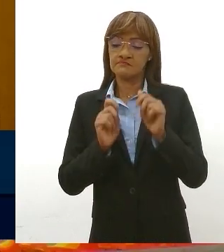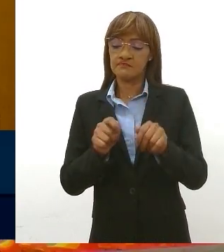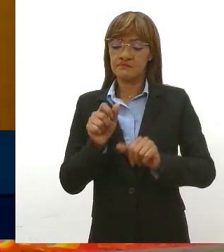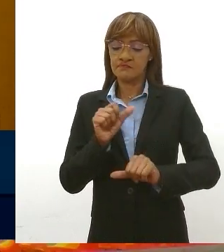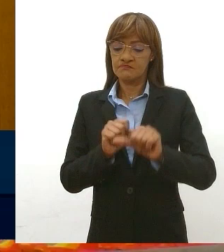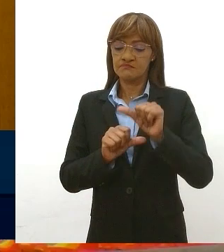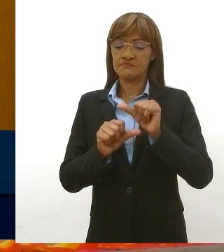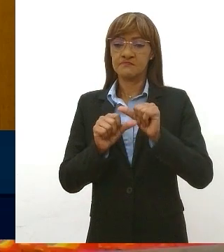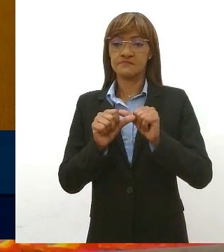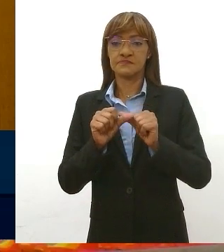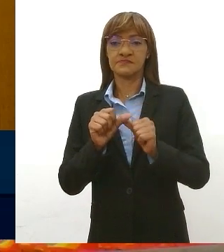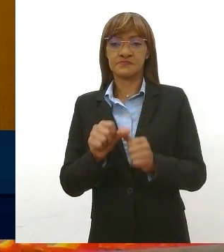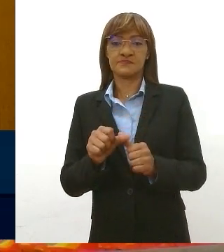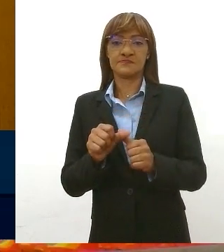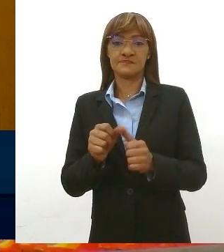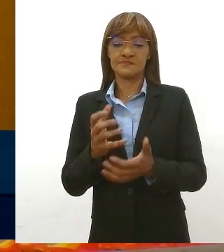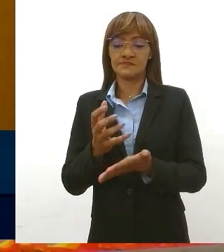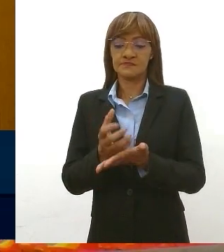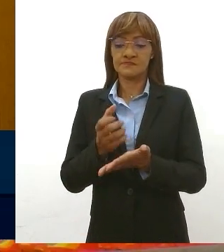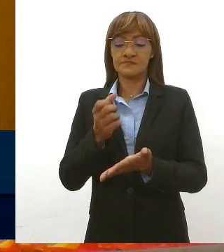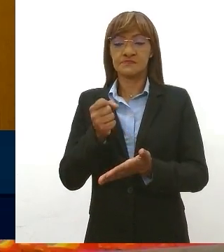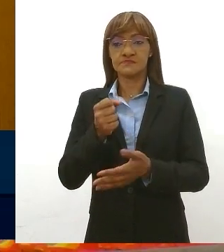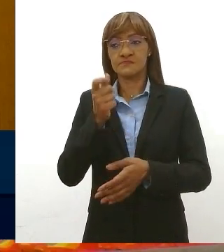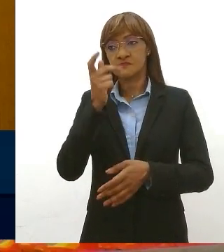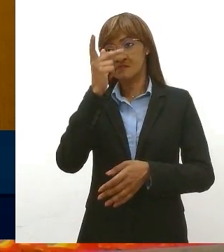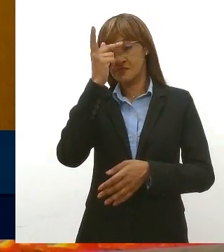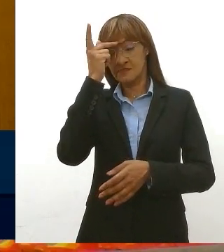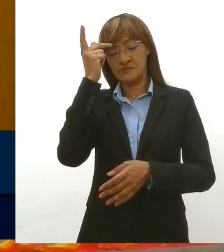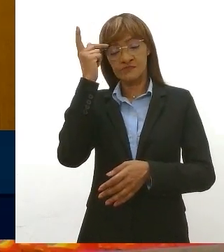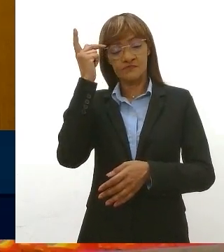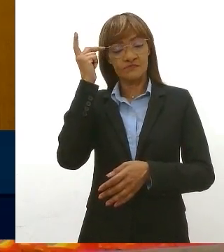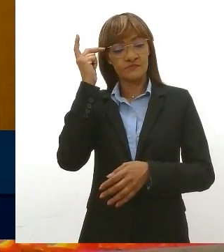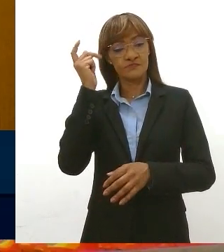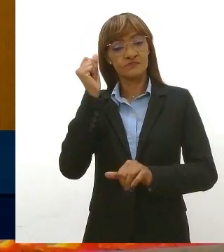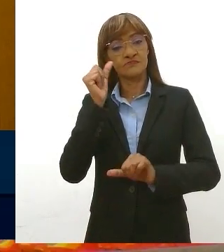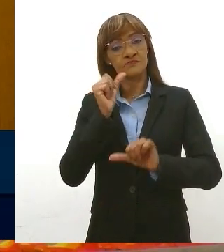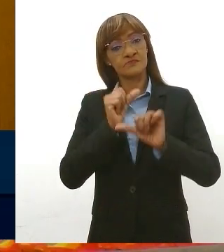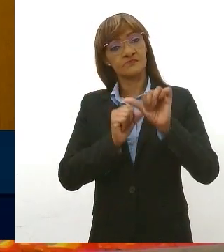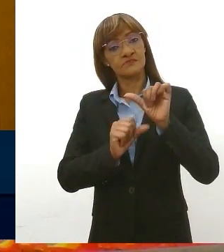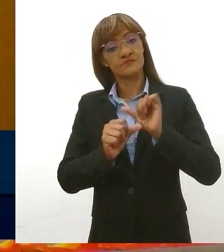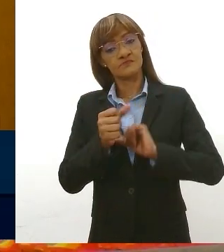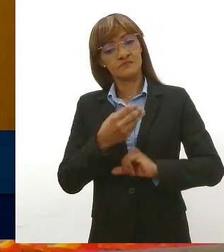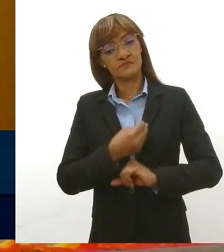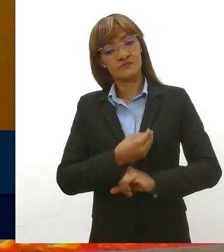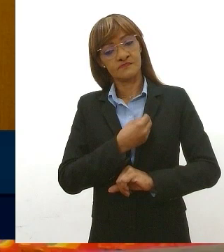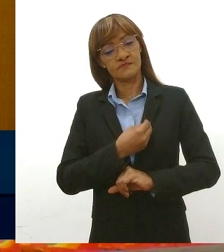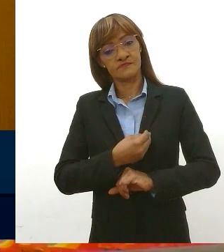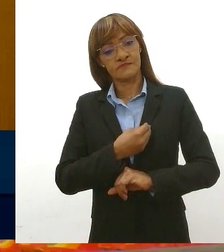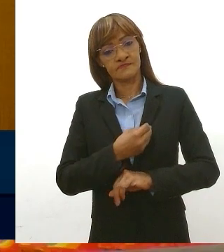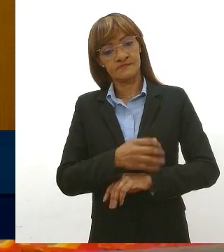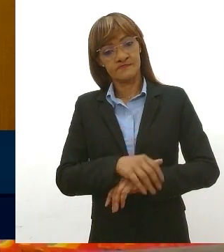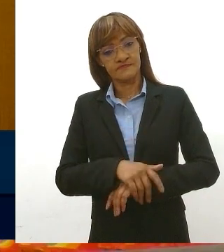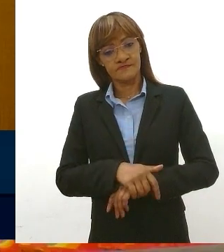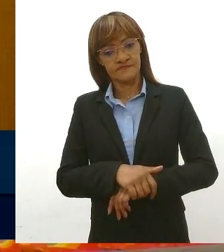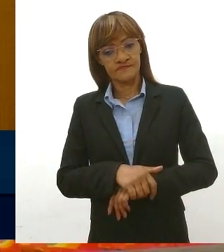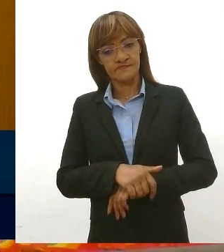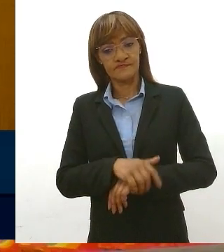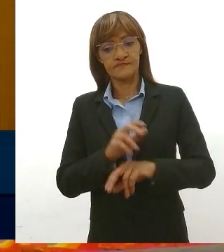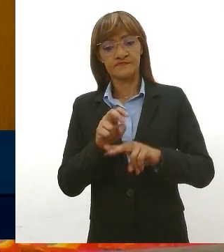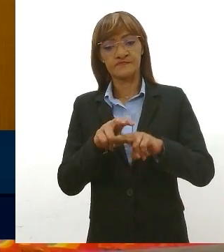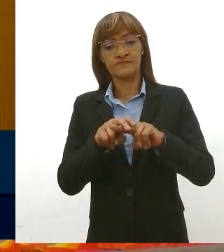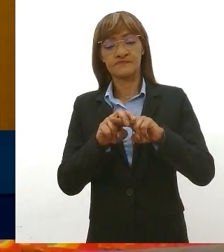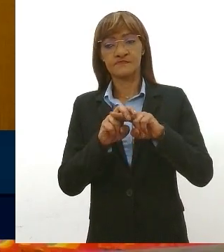transforma, possibilitando oportunidade para todas as pessoas. Por isso, é muito necessário